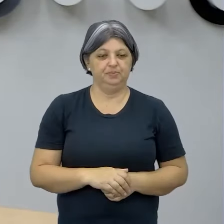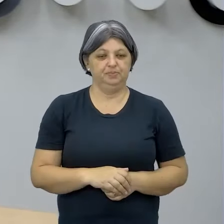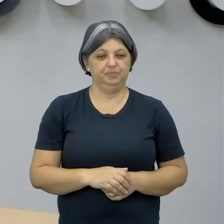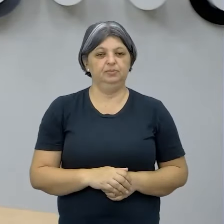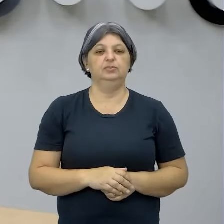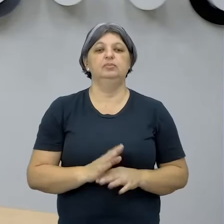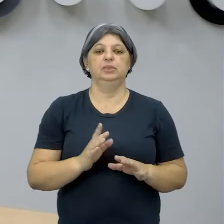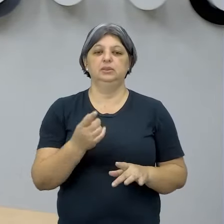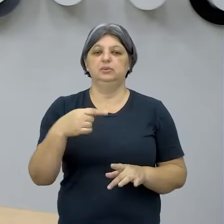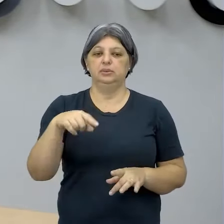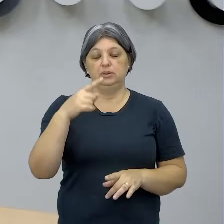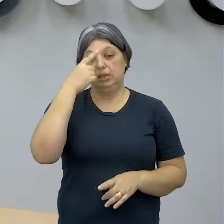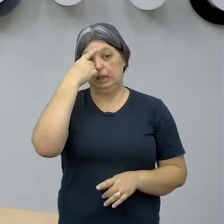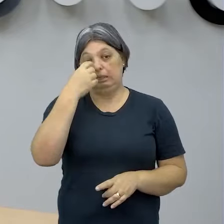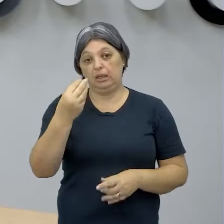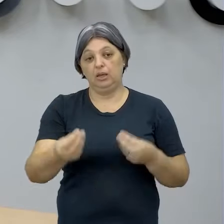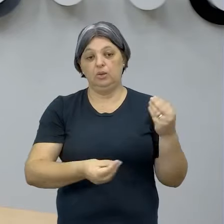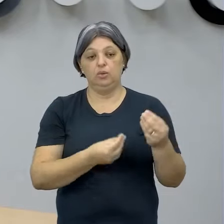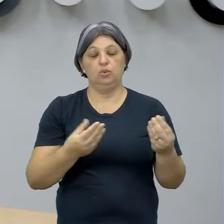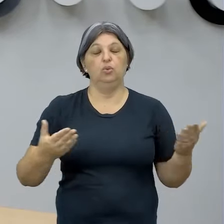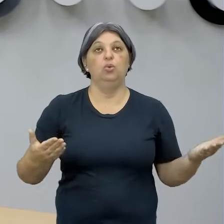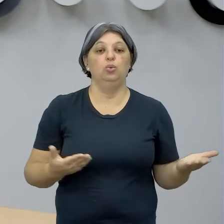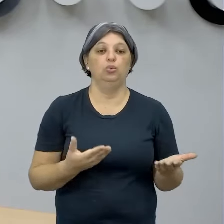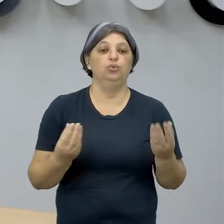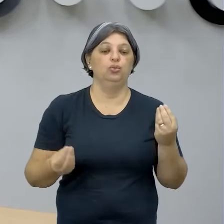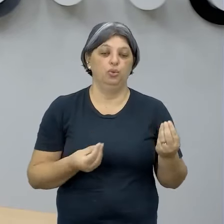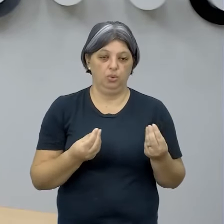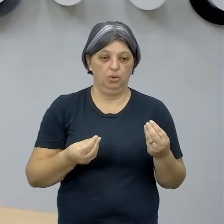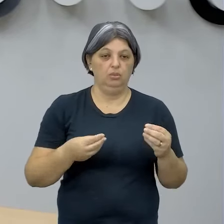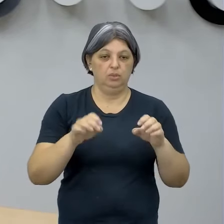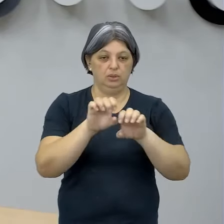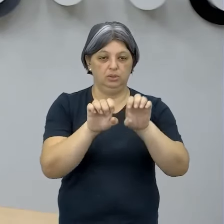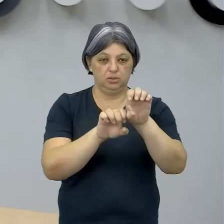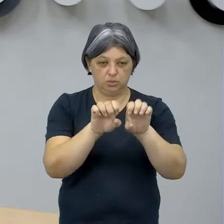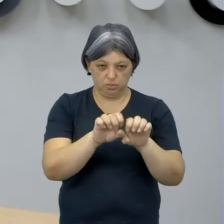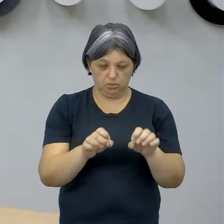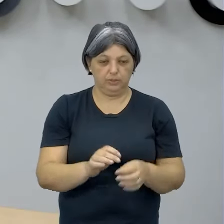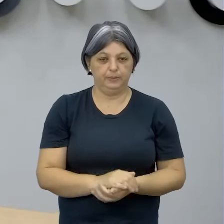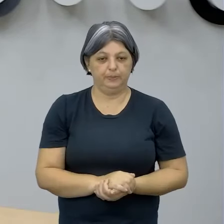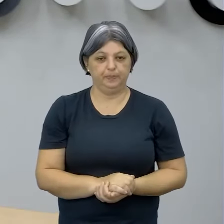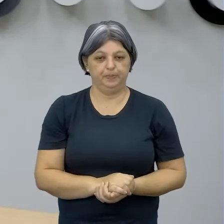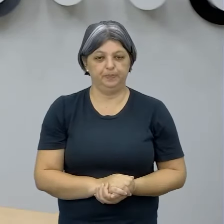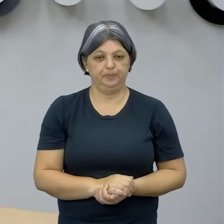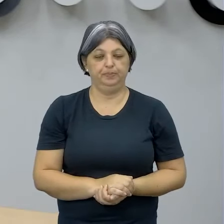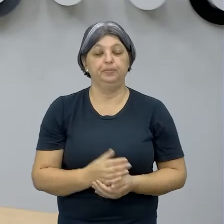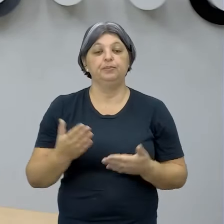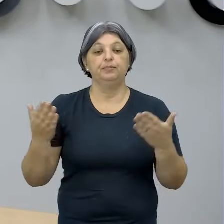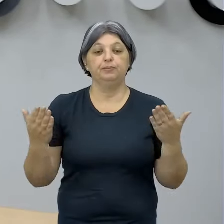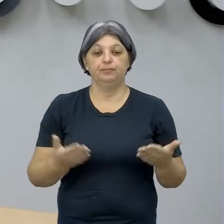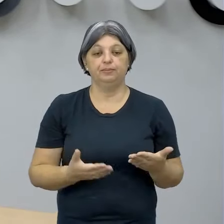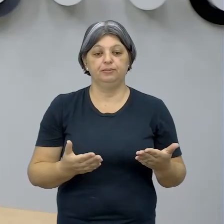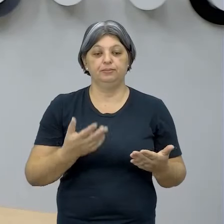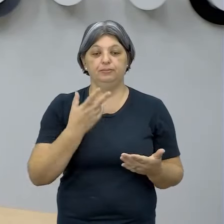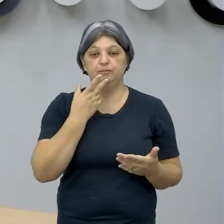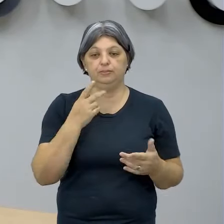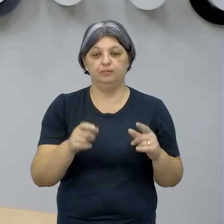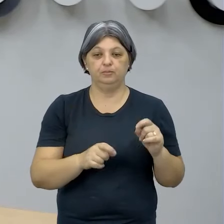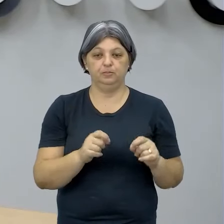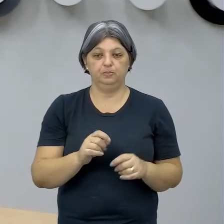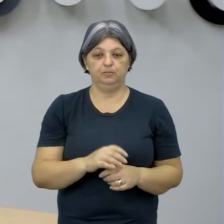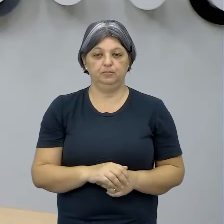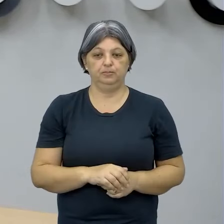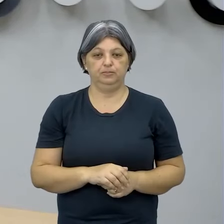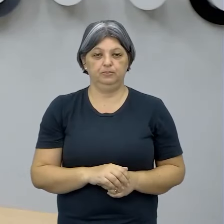para vocês terem realmente uma ideia hoje aí de toda a estrutura, tá? Agora, a gente vai falar um pouquinho